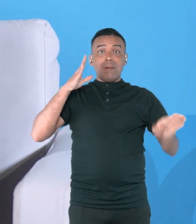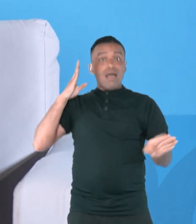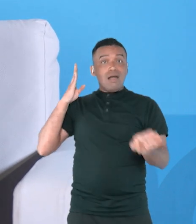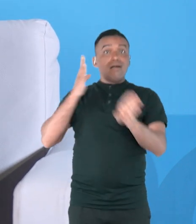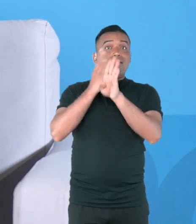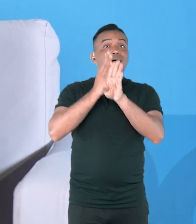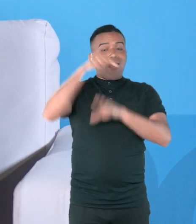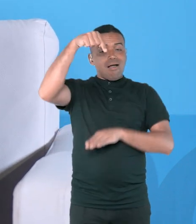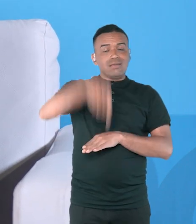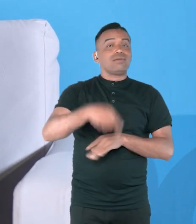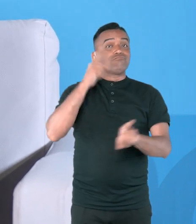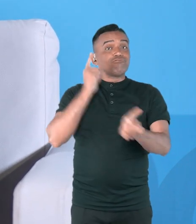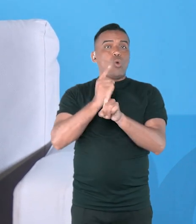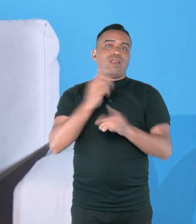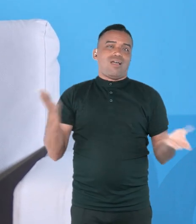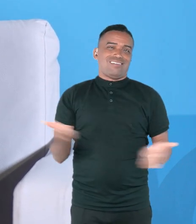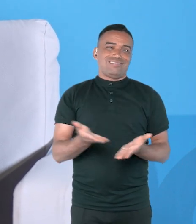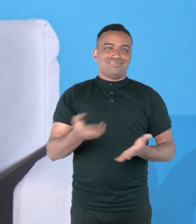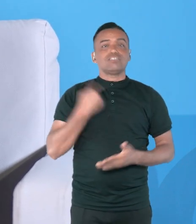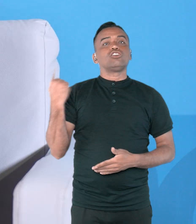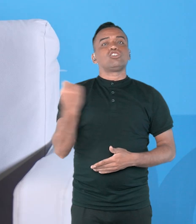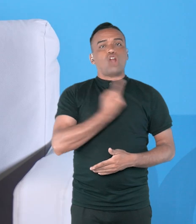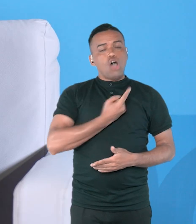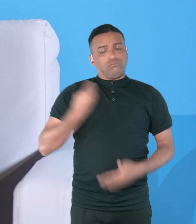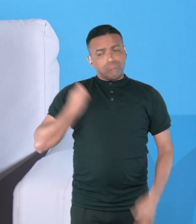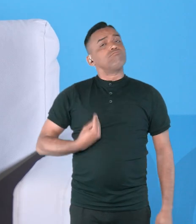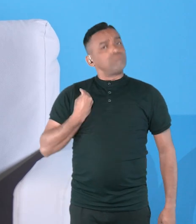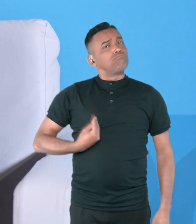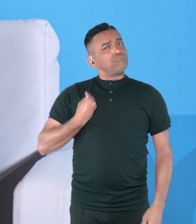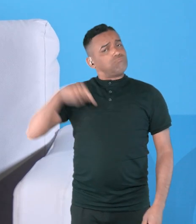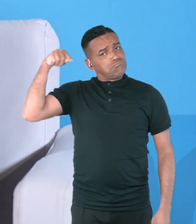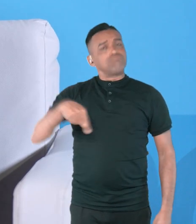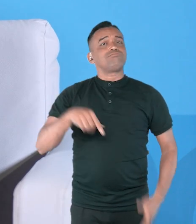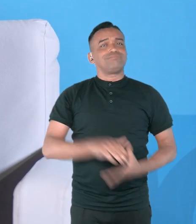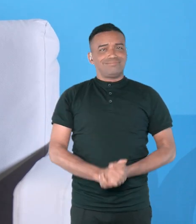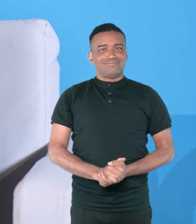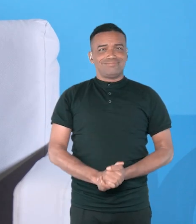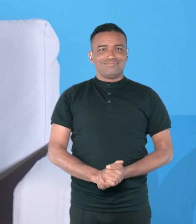se encontrar aqui. Nós estamos aqui.